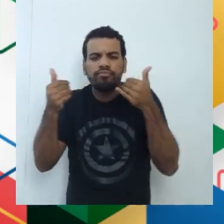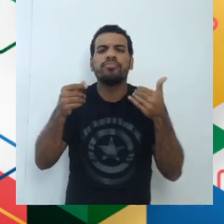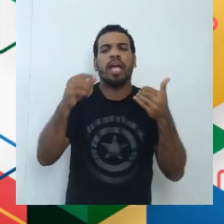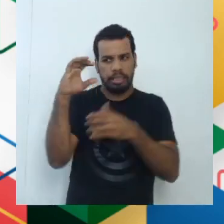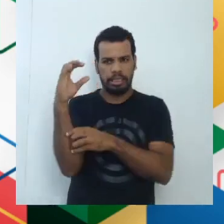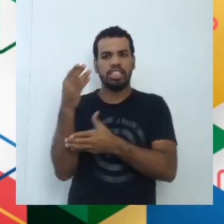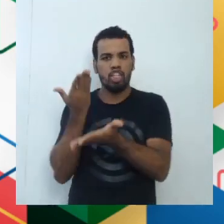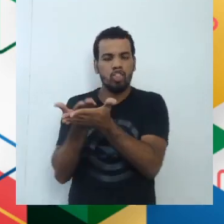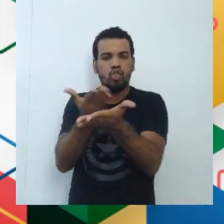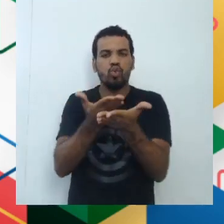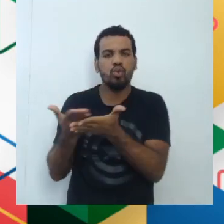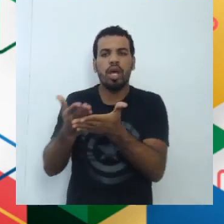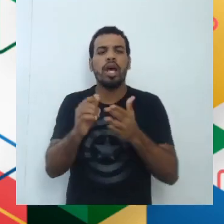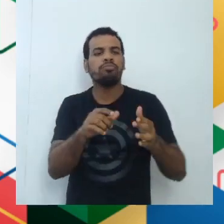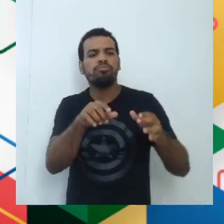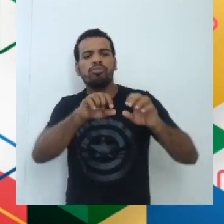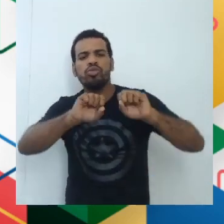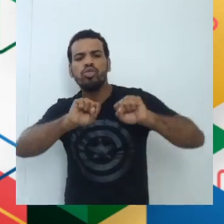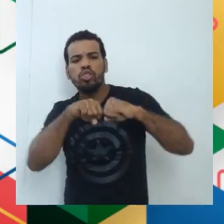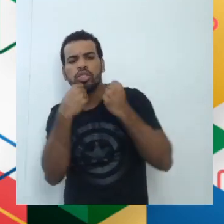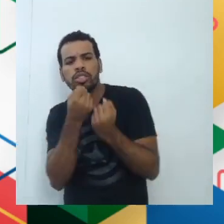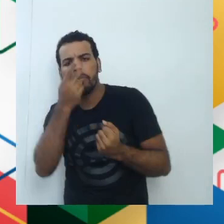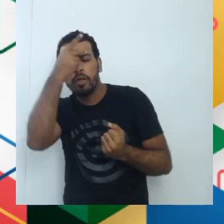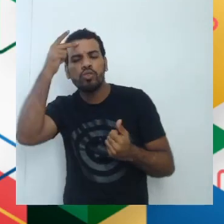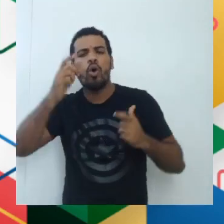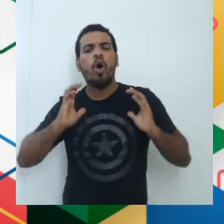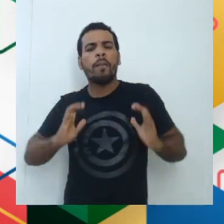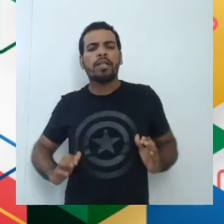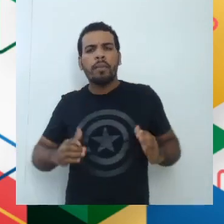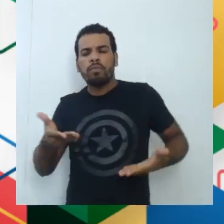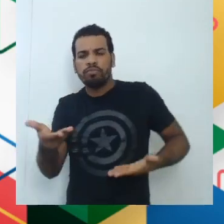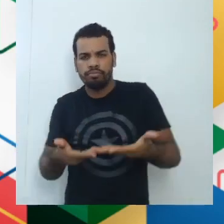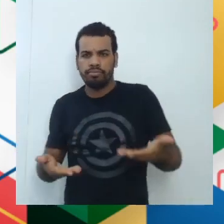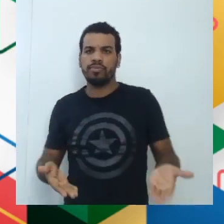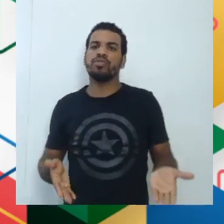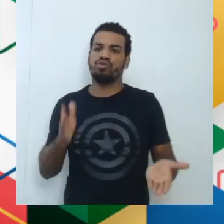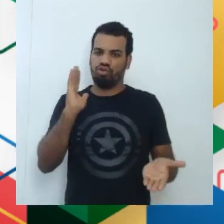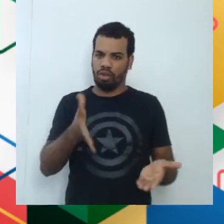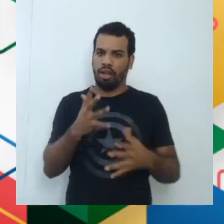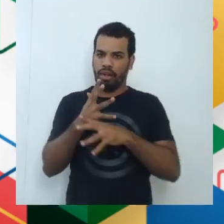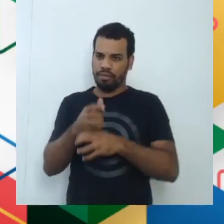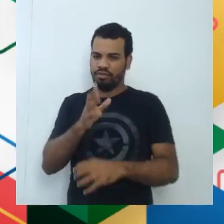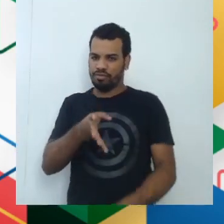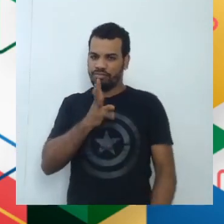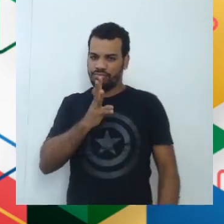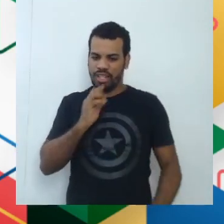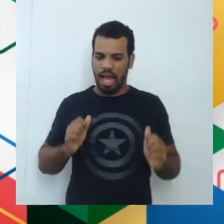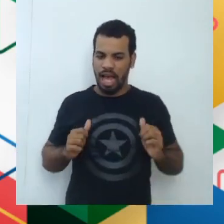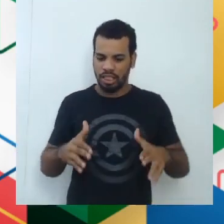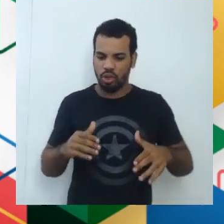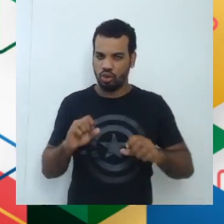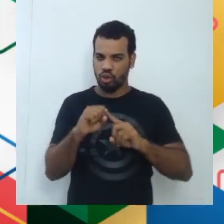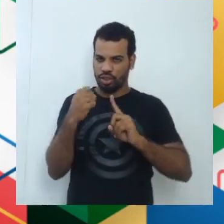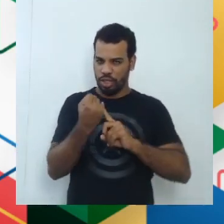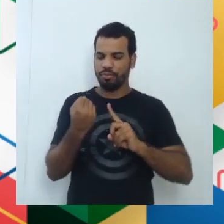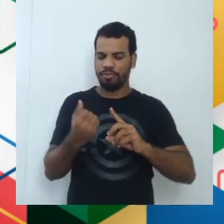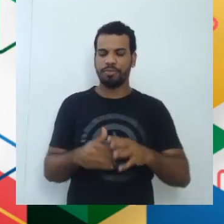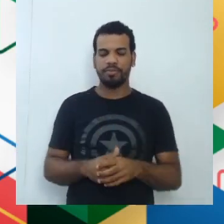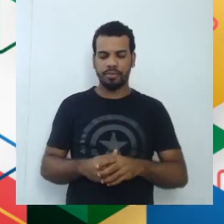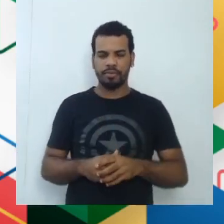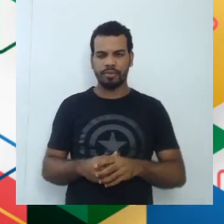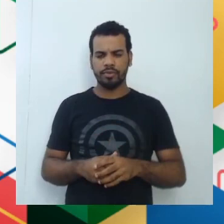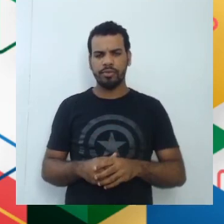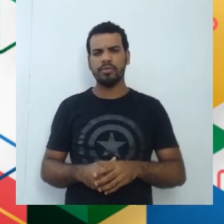a ação social, que a gente já viu o que é ação social, ou a gente já revisou, porque vocês já sabem o que é ação social, para dessa